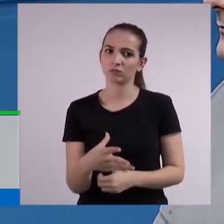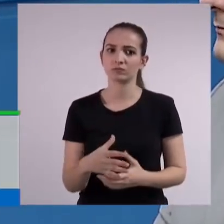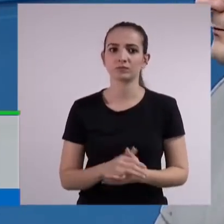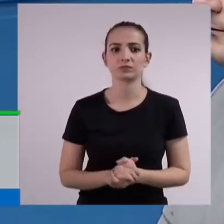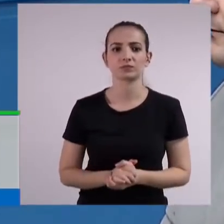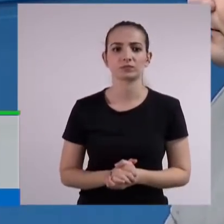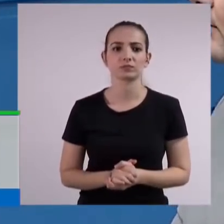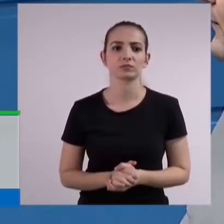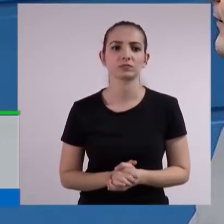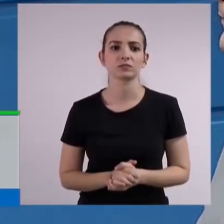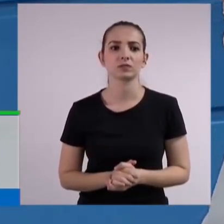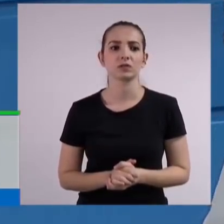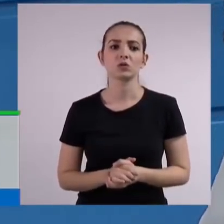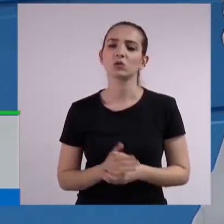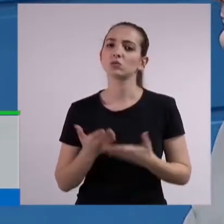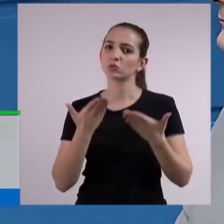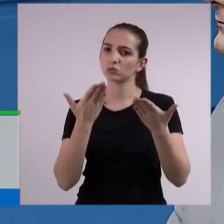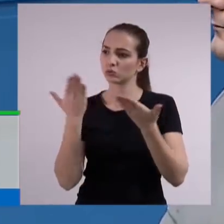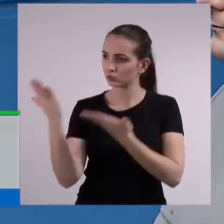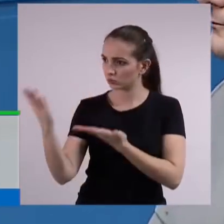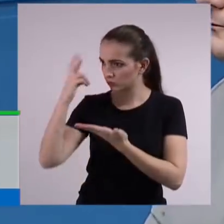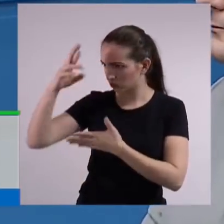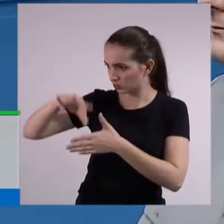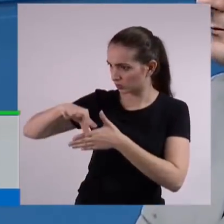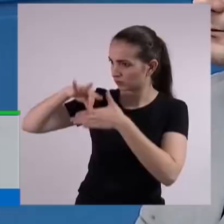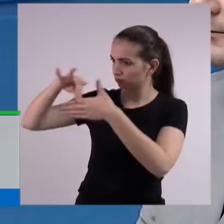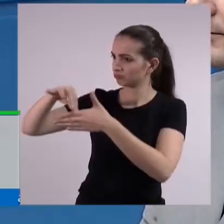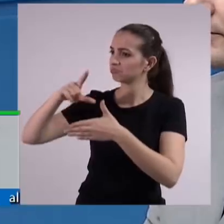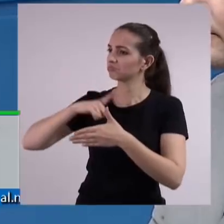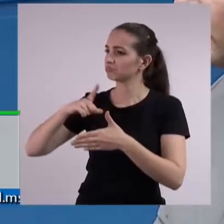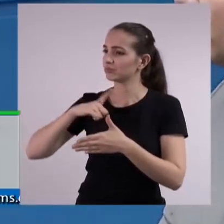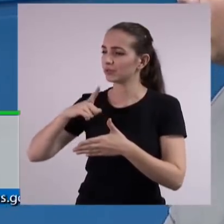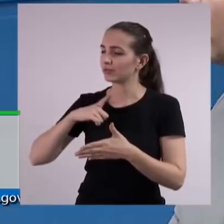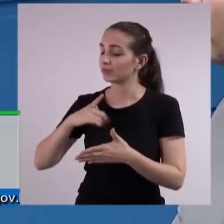gesto de um líder que